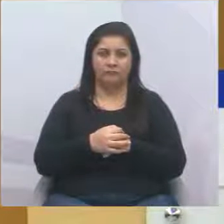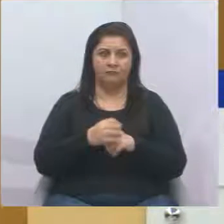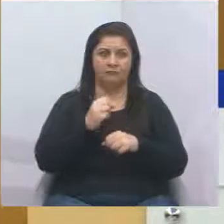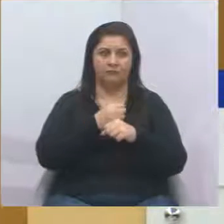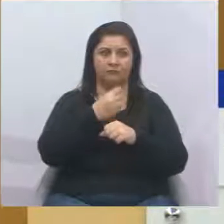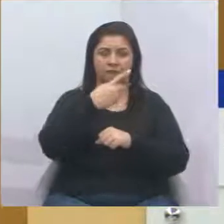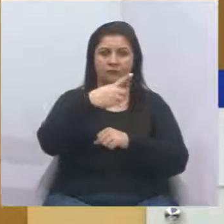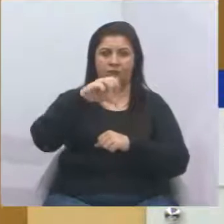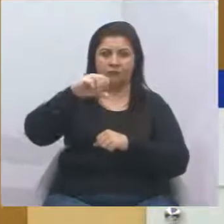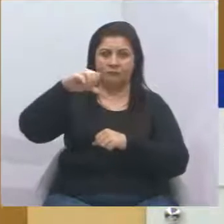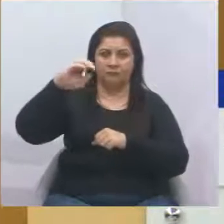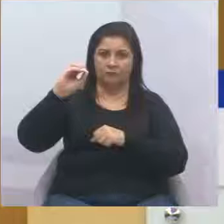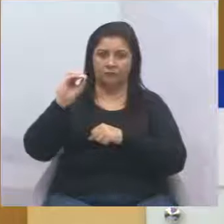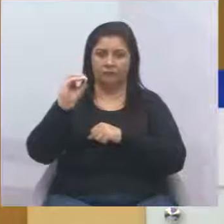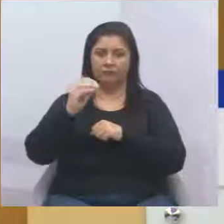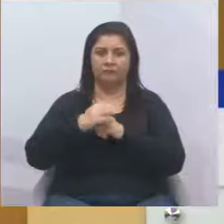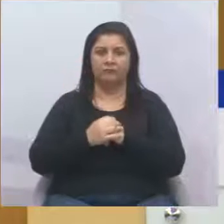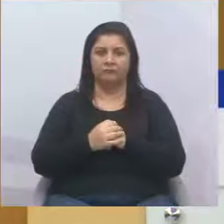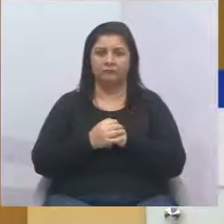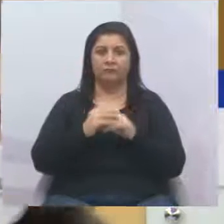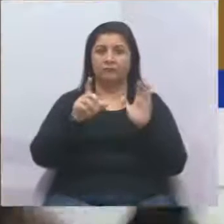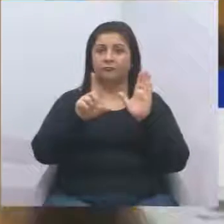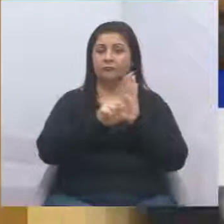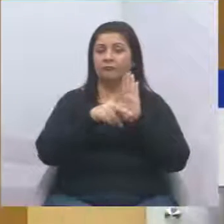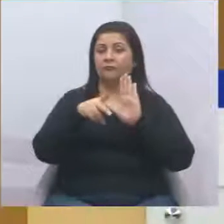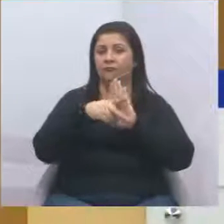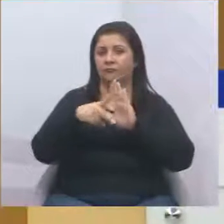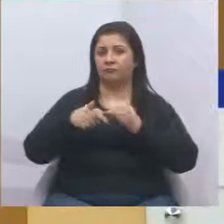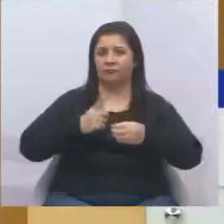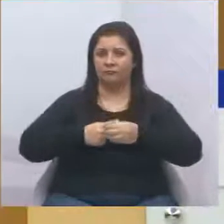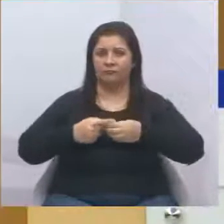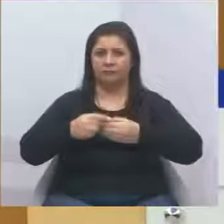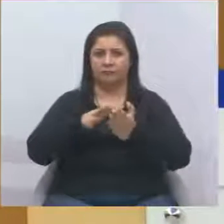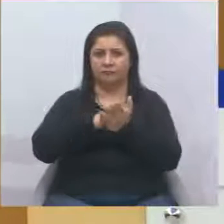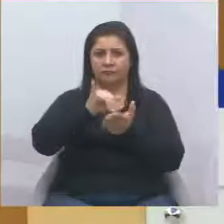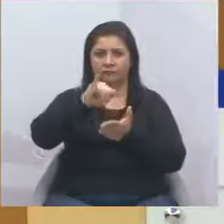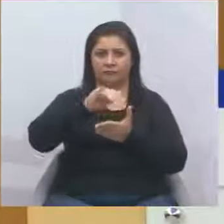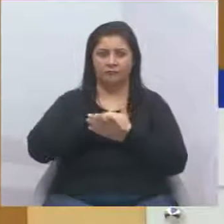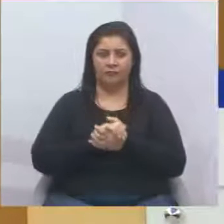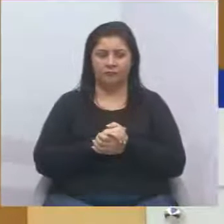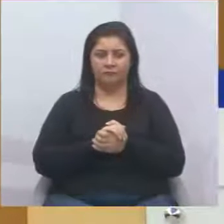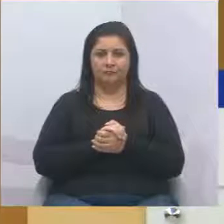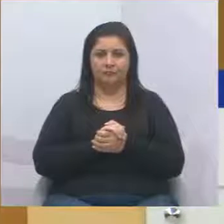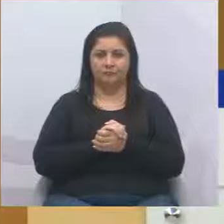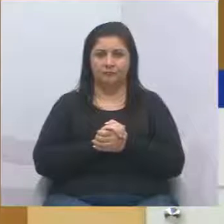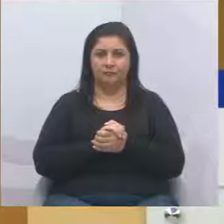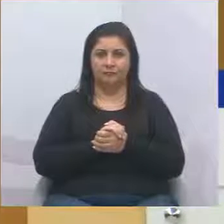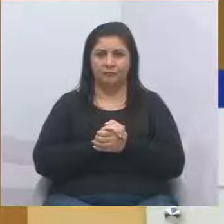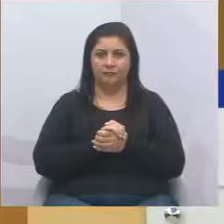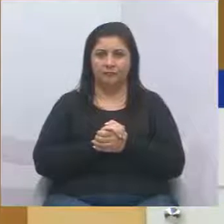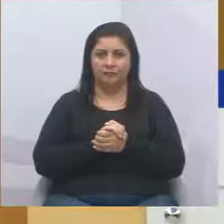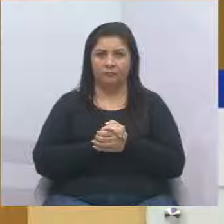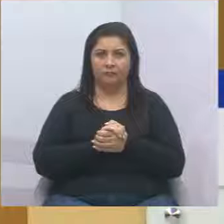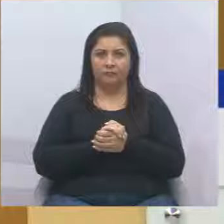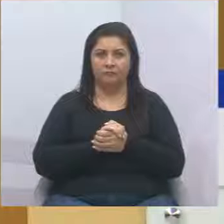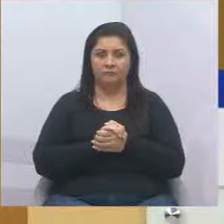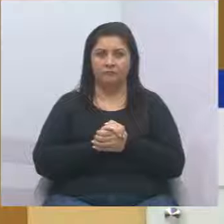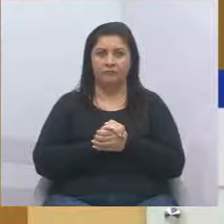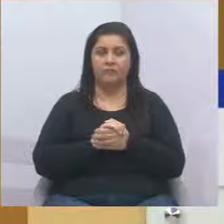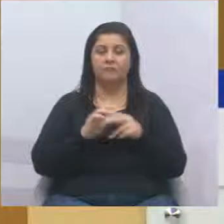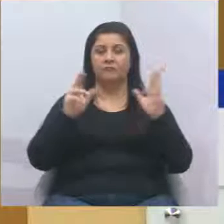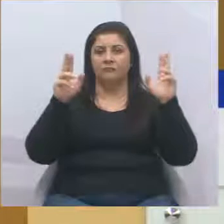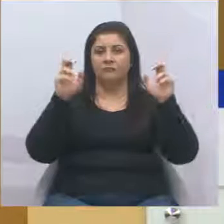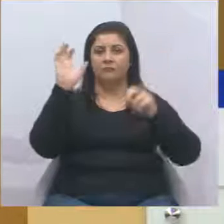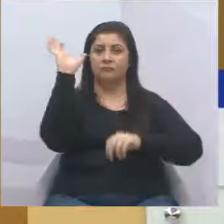de 1990, Lei Orgânica do Município de Jacareí, relativamente às aves do